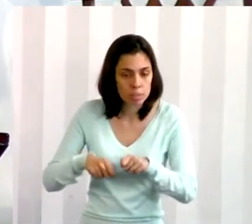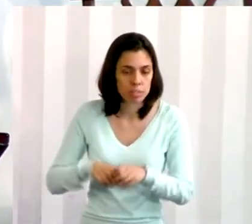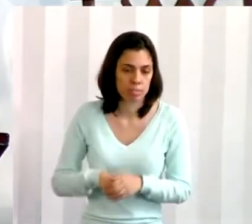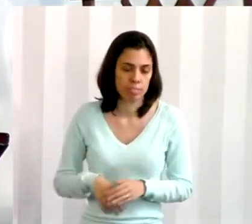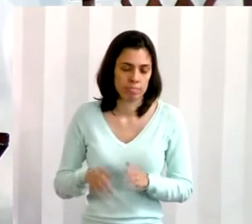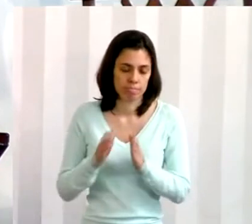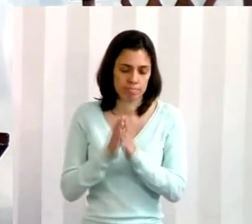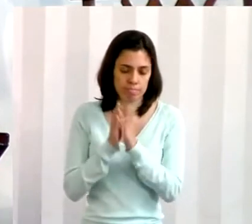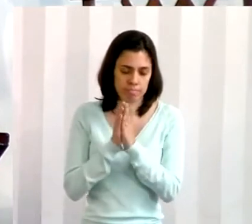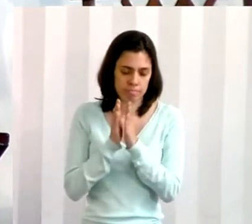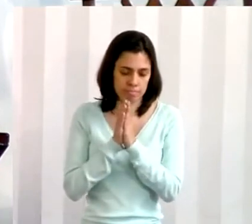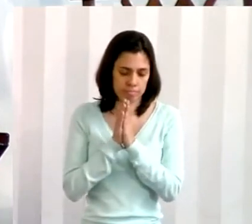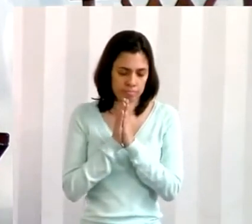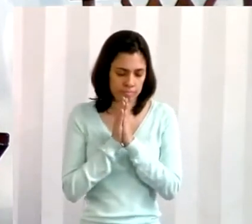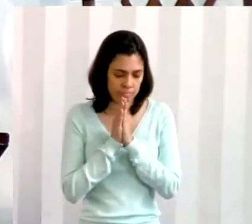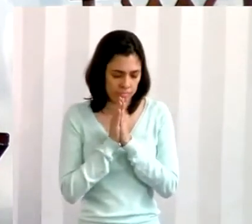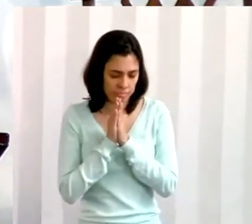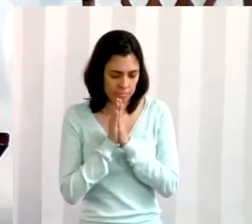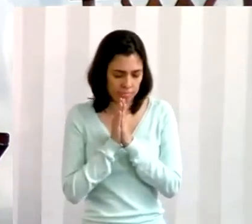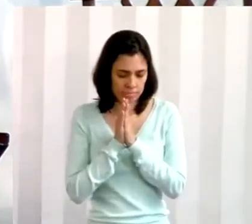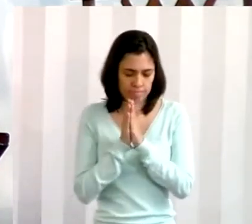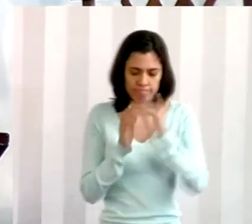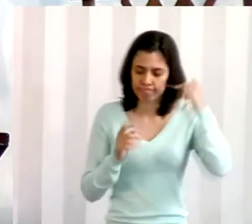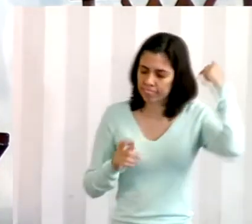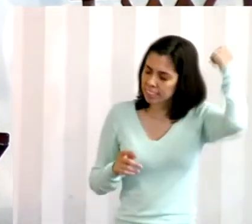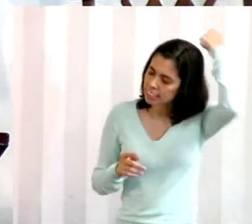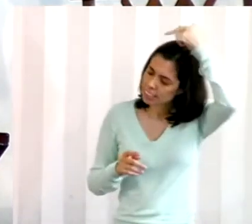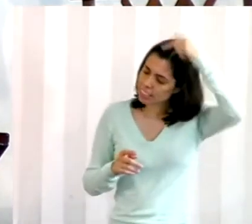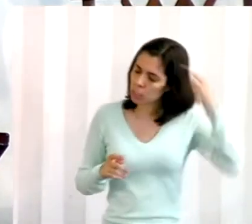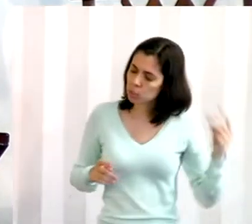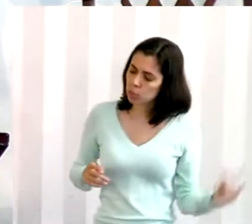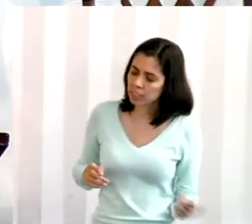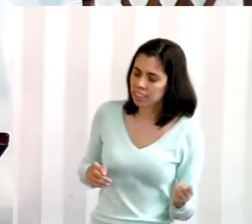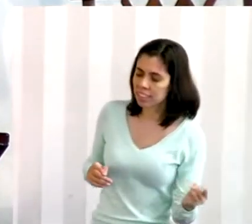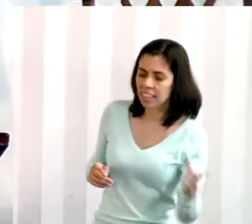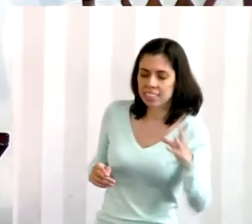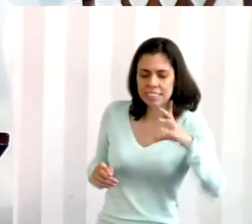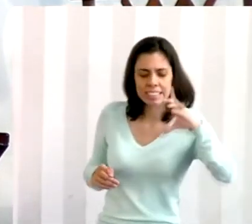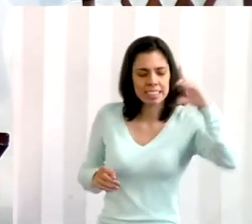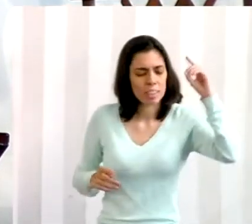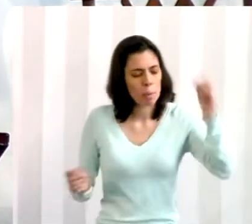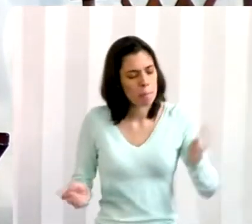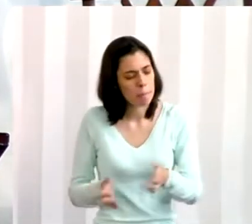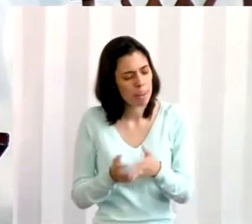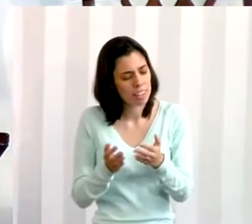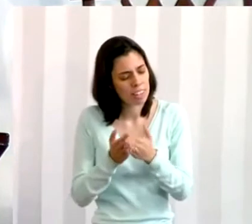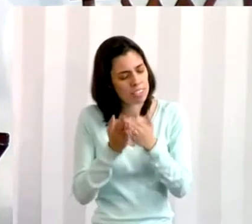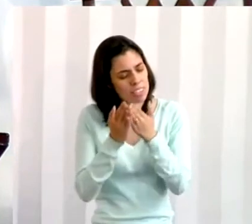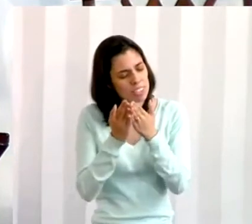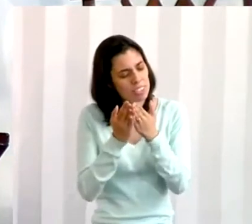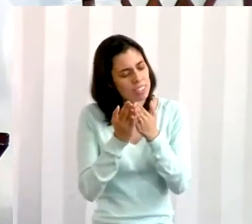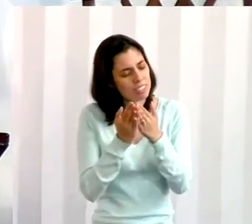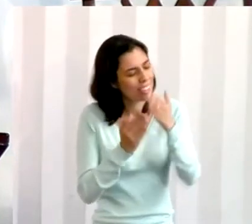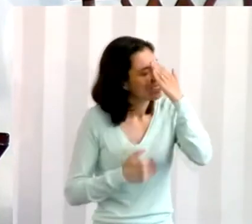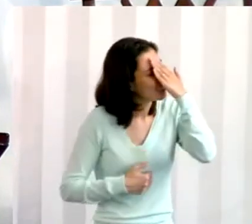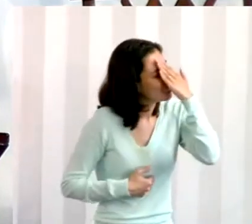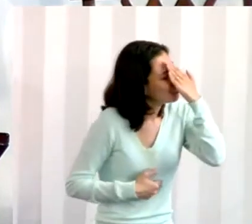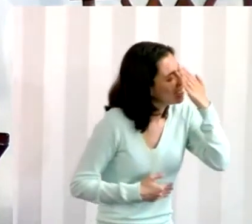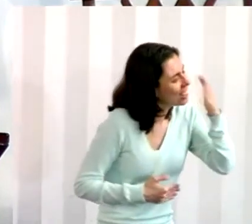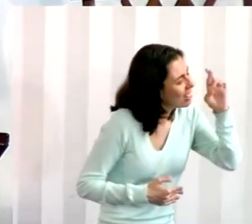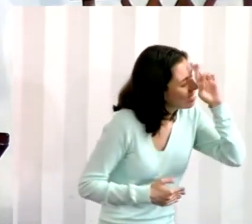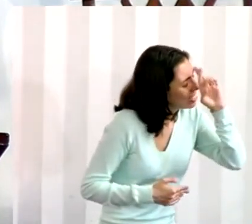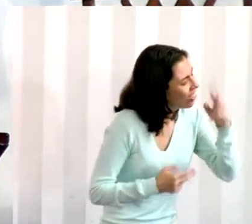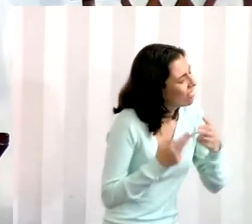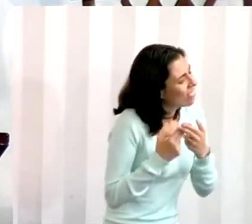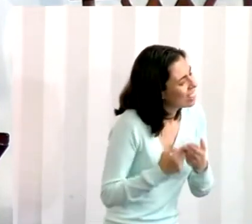Feche os seus olhos, vamos orar. Santo e eterno Deus, maravilhoso Deus, que tem paciência conosco, conforme diz a